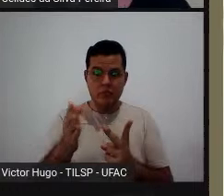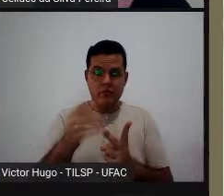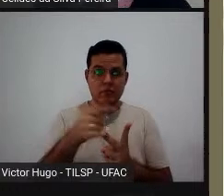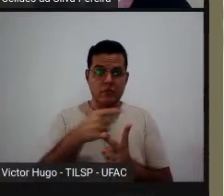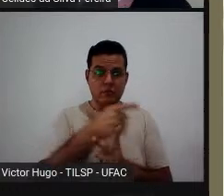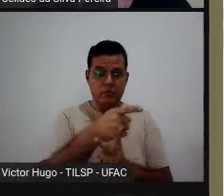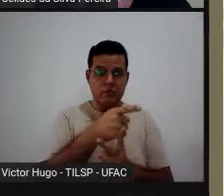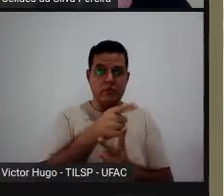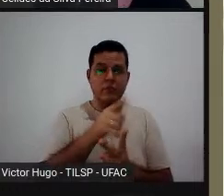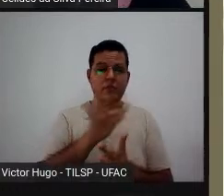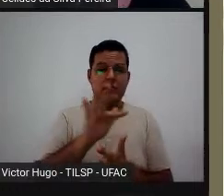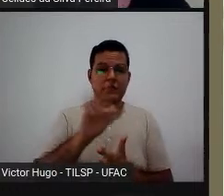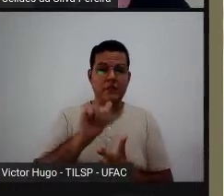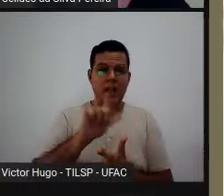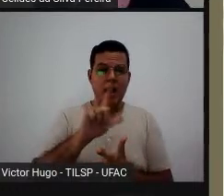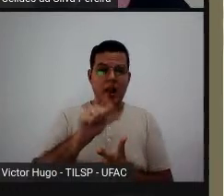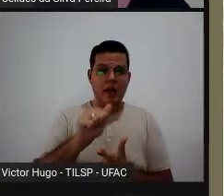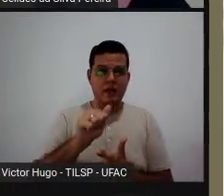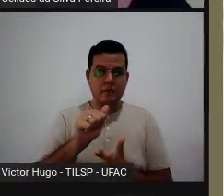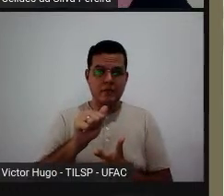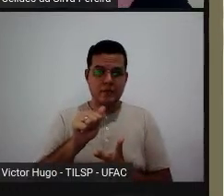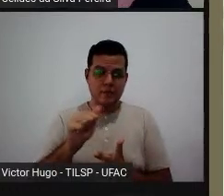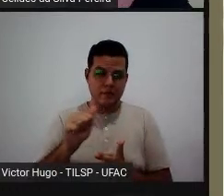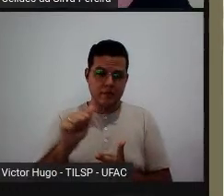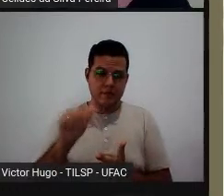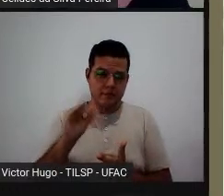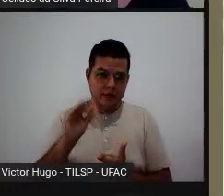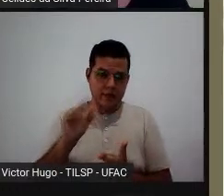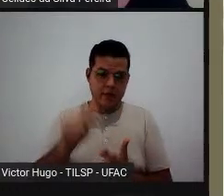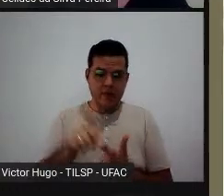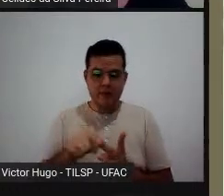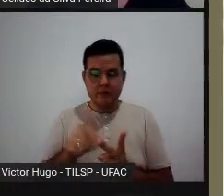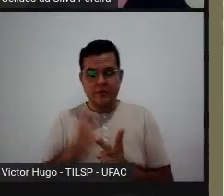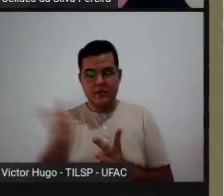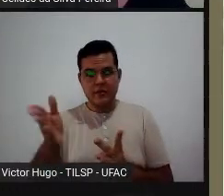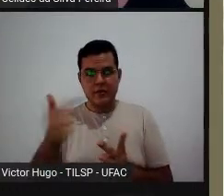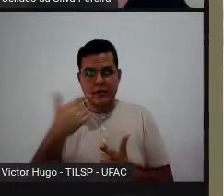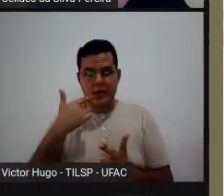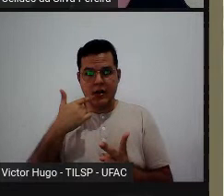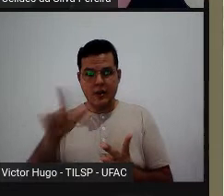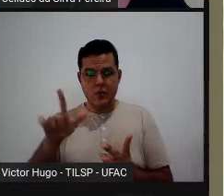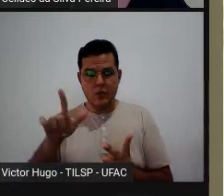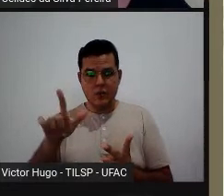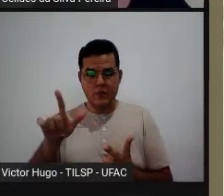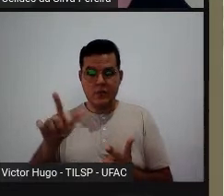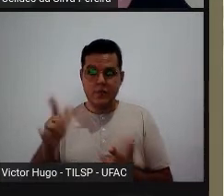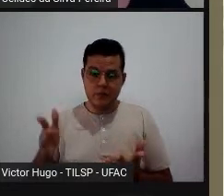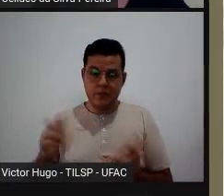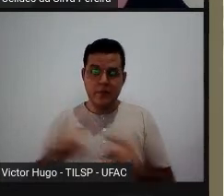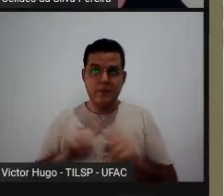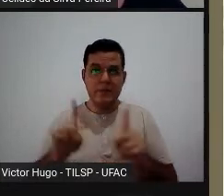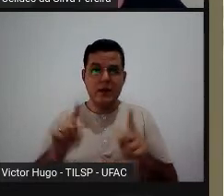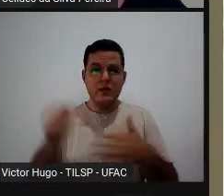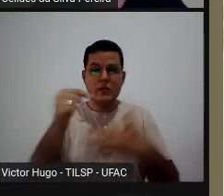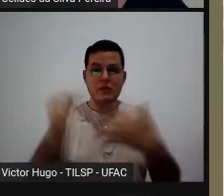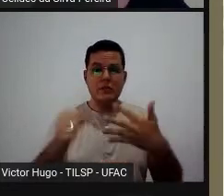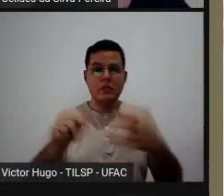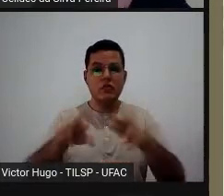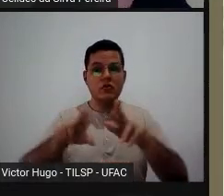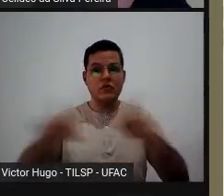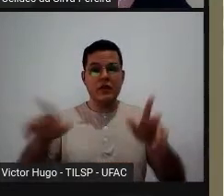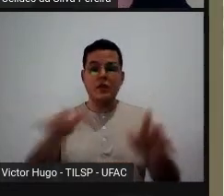Então, o ato da comunicação e os aspectos diferenciais da fala e da escrita. Emitir e receber